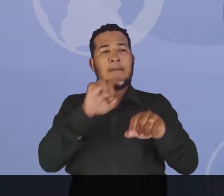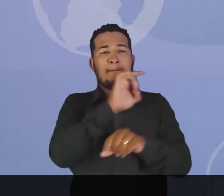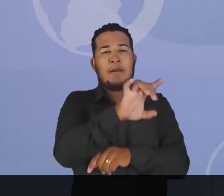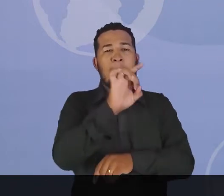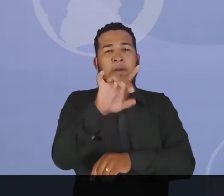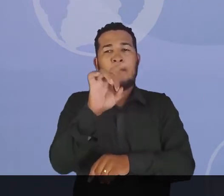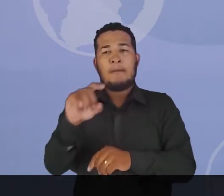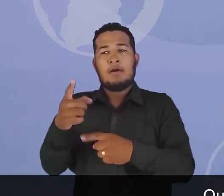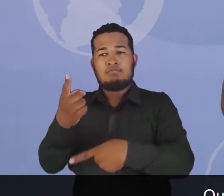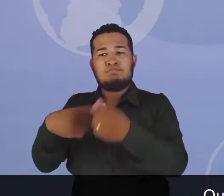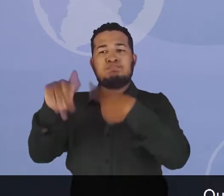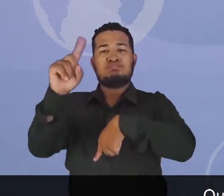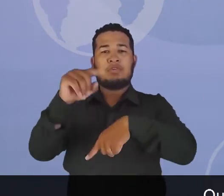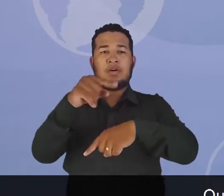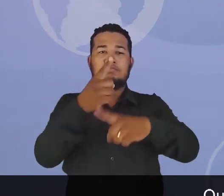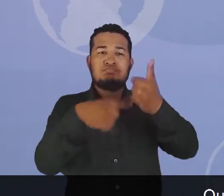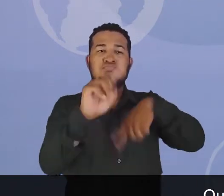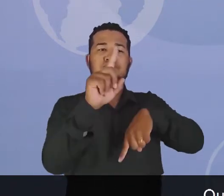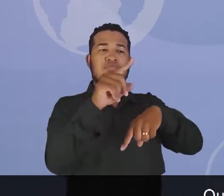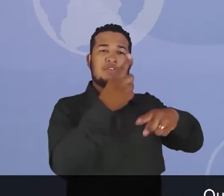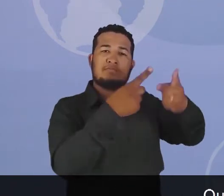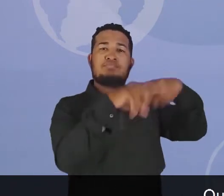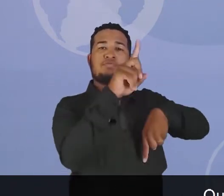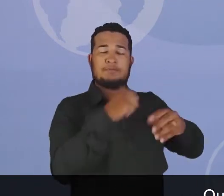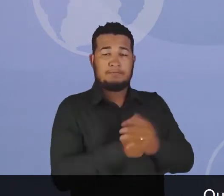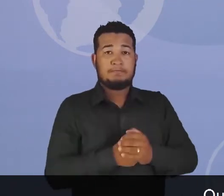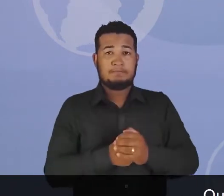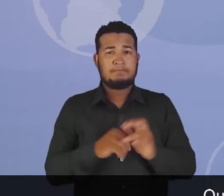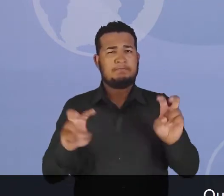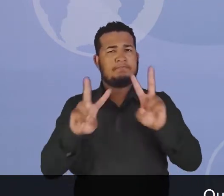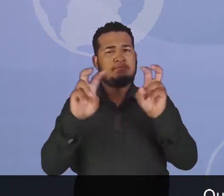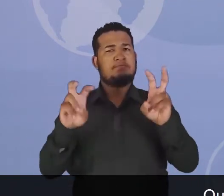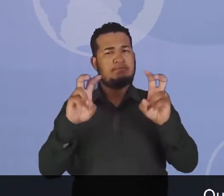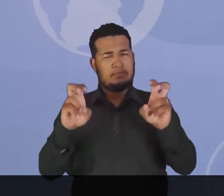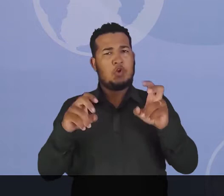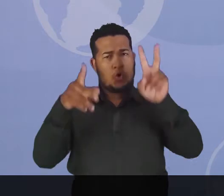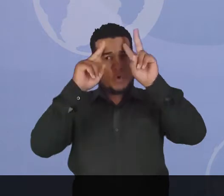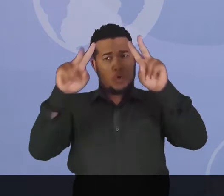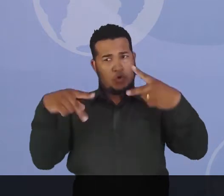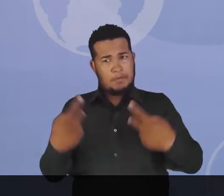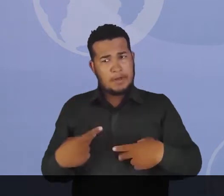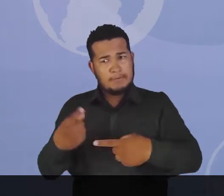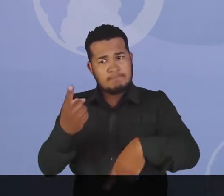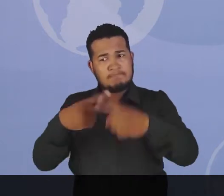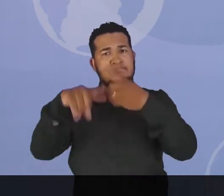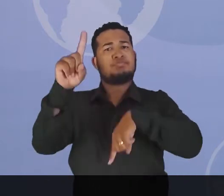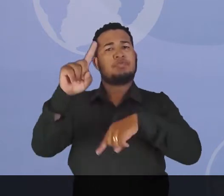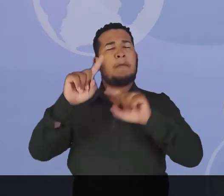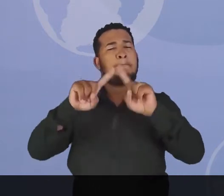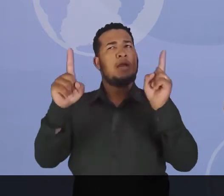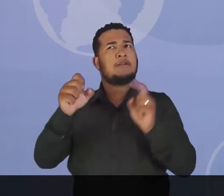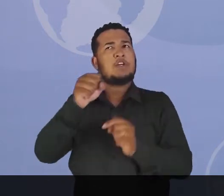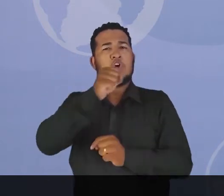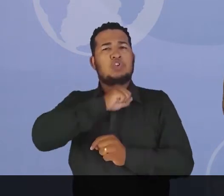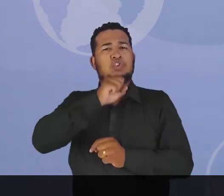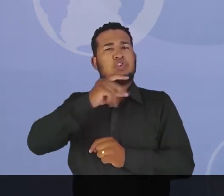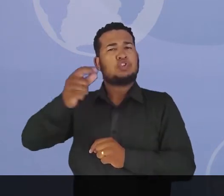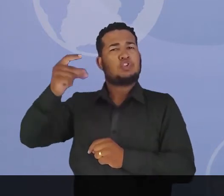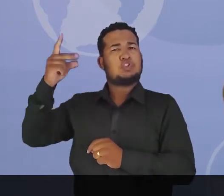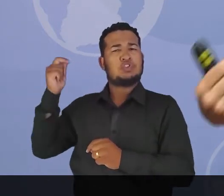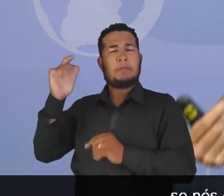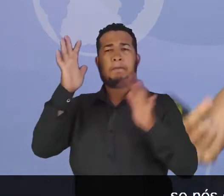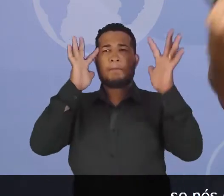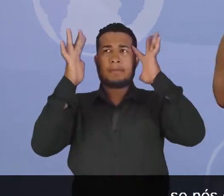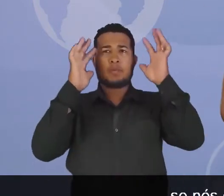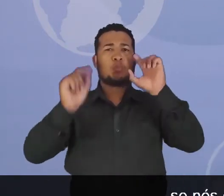desenvolvimento humano. Quando eu falo, então, de pleno desenvolvimento humano, o que os antigos estão pensando? Eles estão pensando